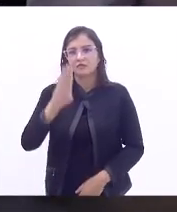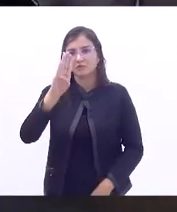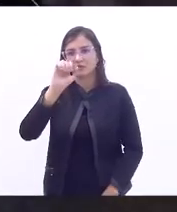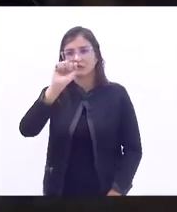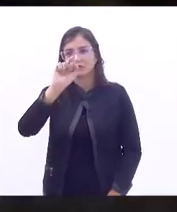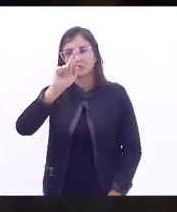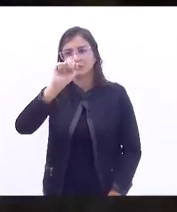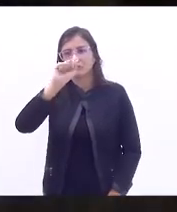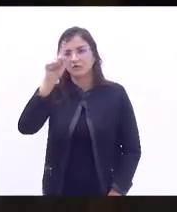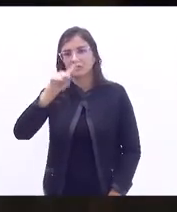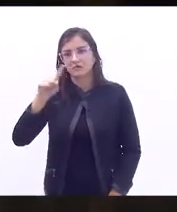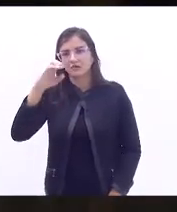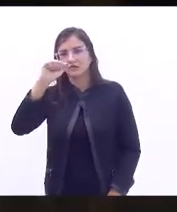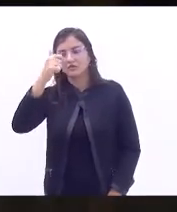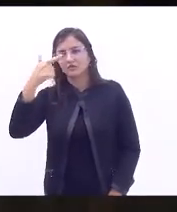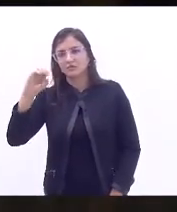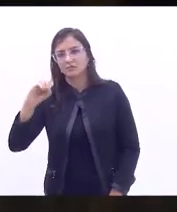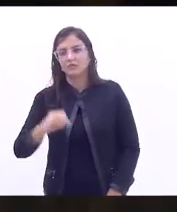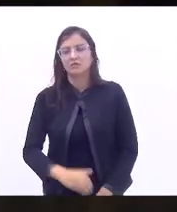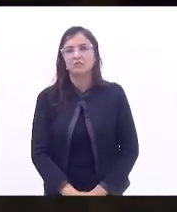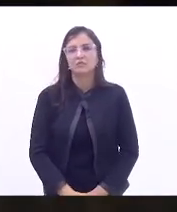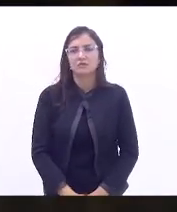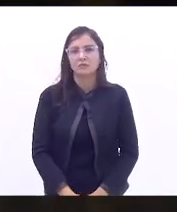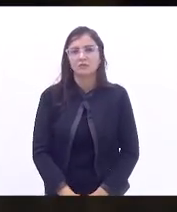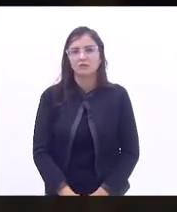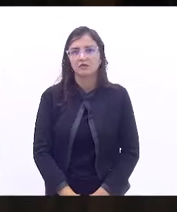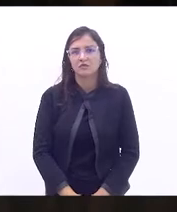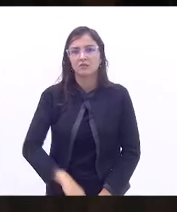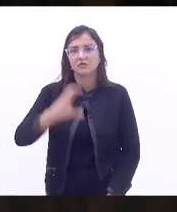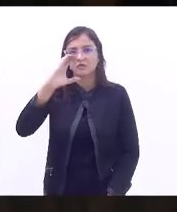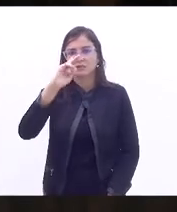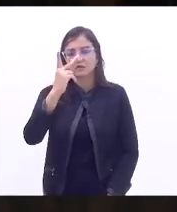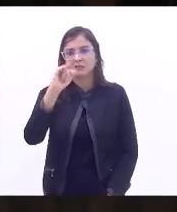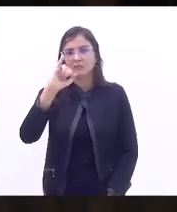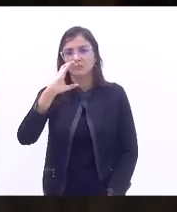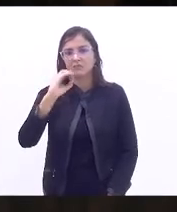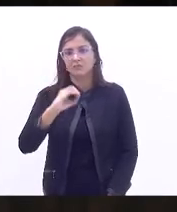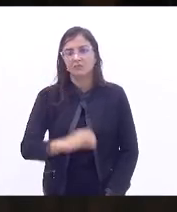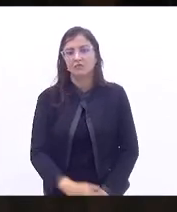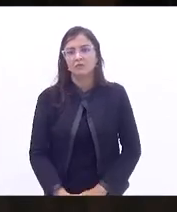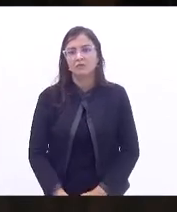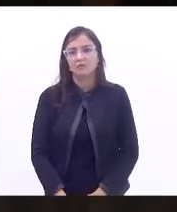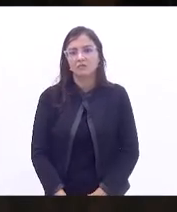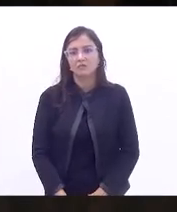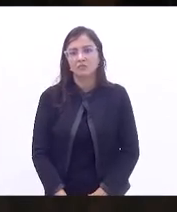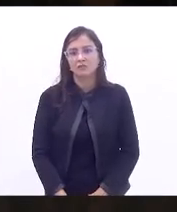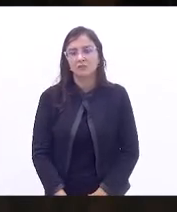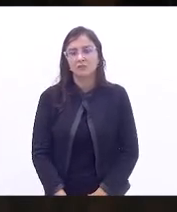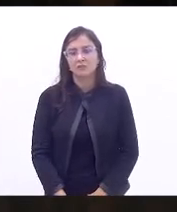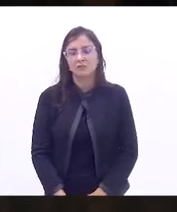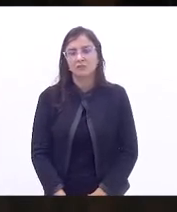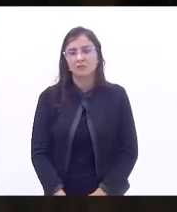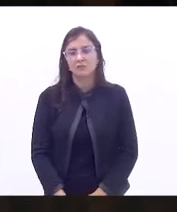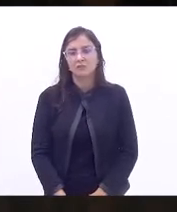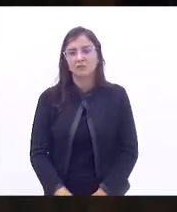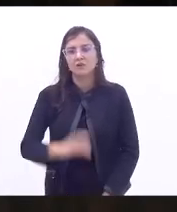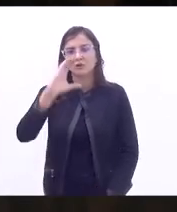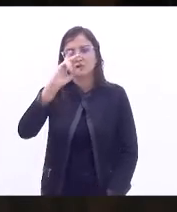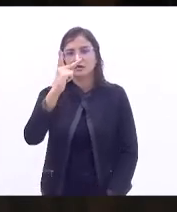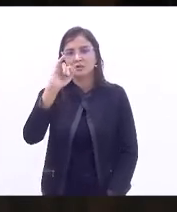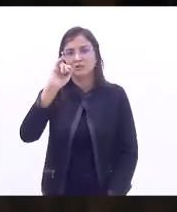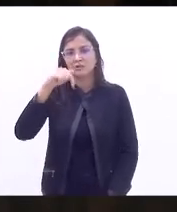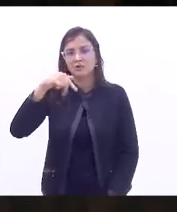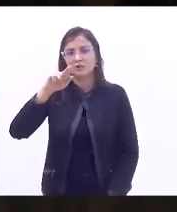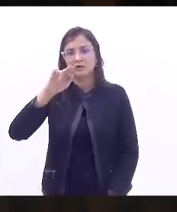Brazão. Deputado Brazão. Deputado Chico Machado. Deputado Chico Machado. Deputado Chiquinho da